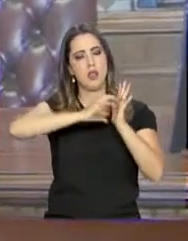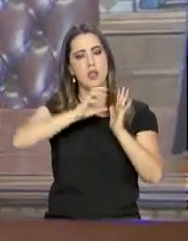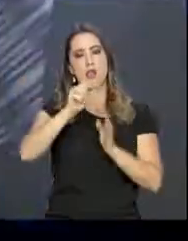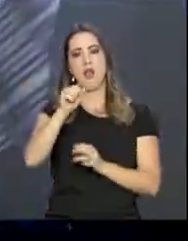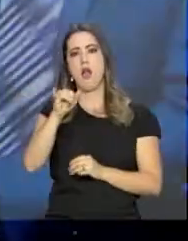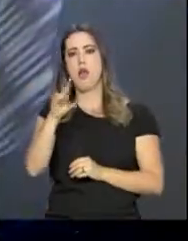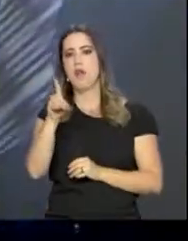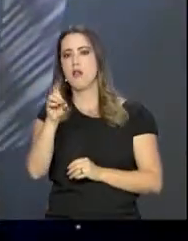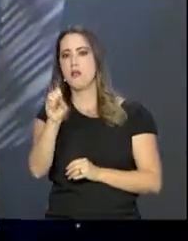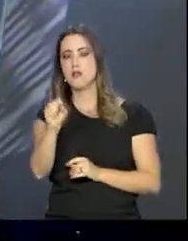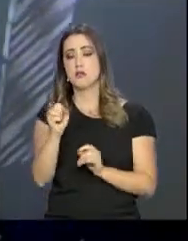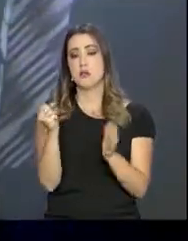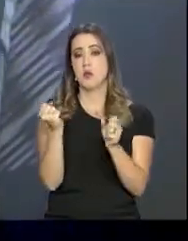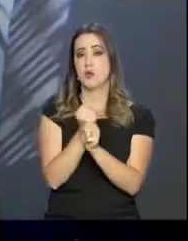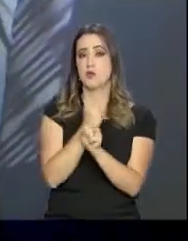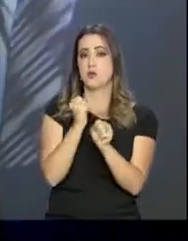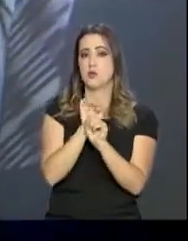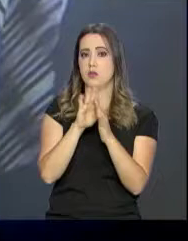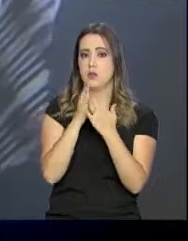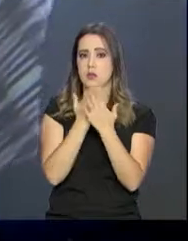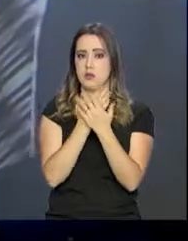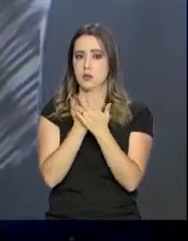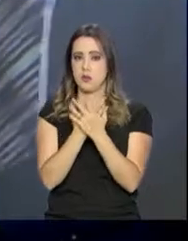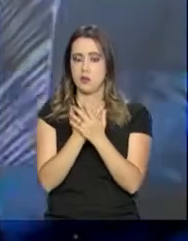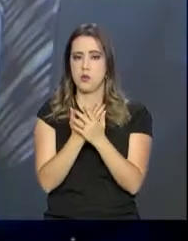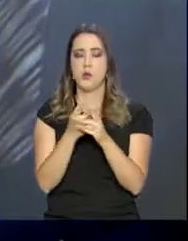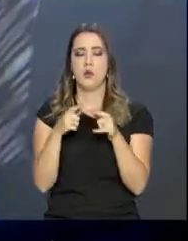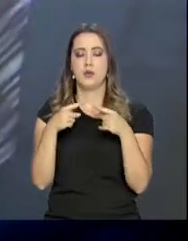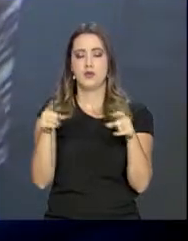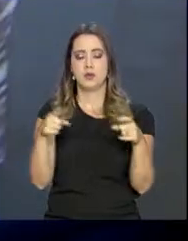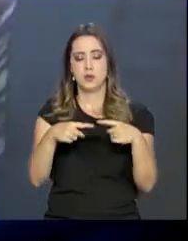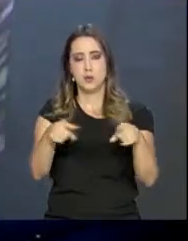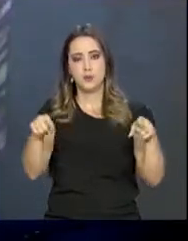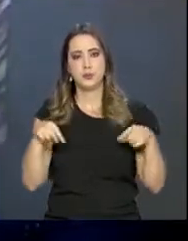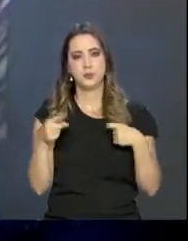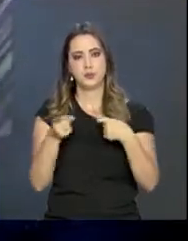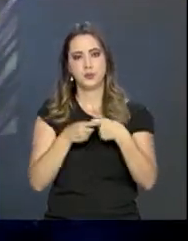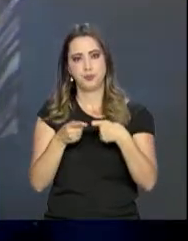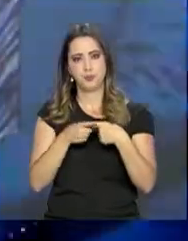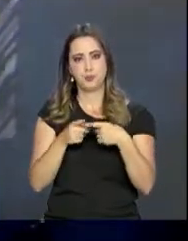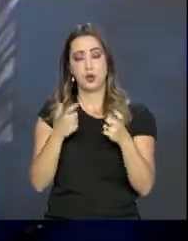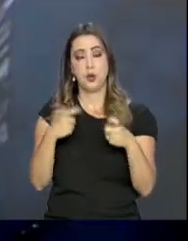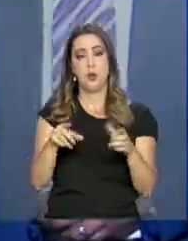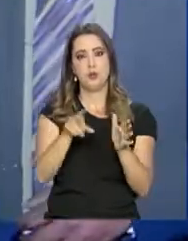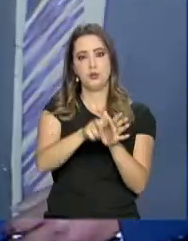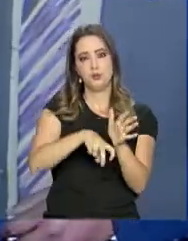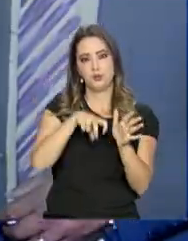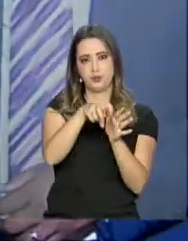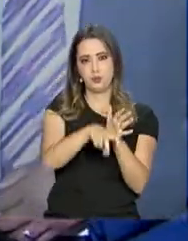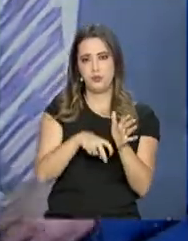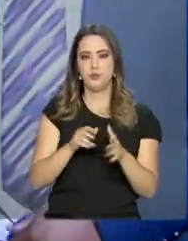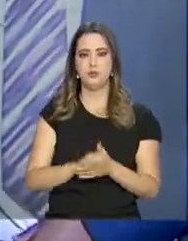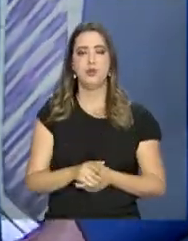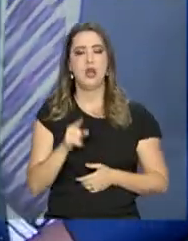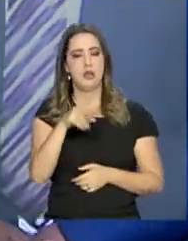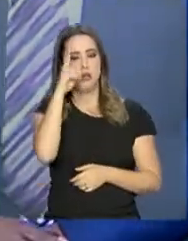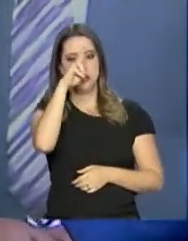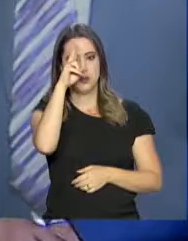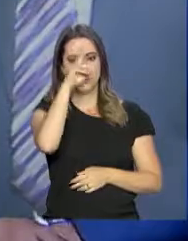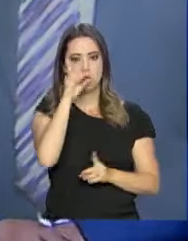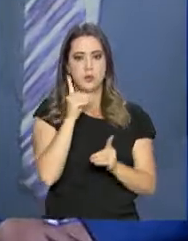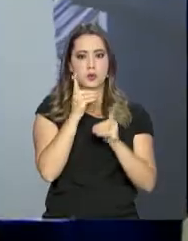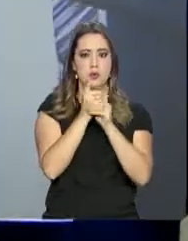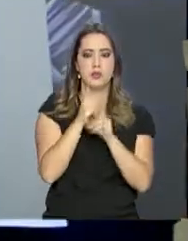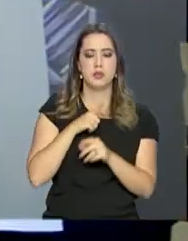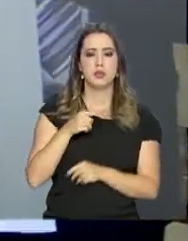de escolas e clínicas, especialmente em zonas rurais. Na Fundação, o presidente Michel Temer relembrou o encontro que teve com